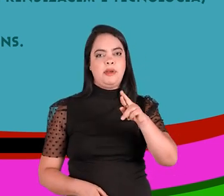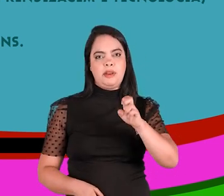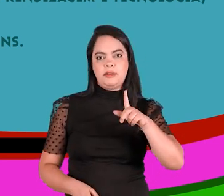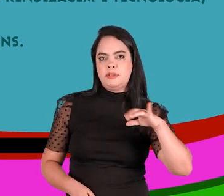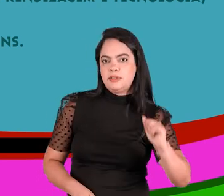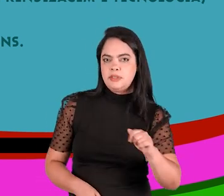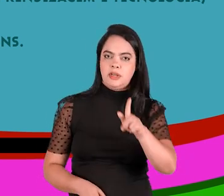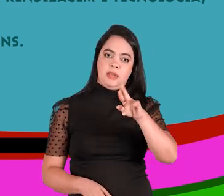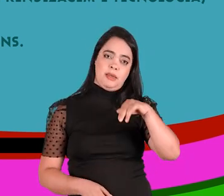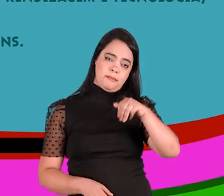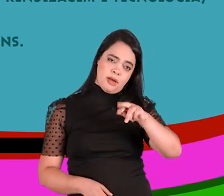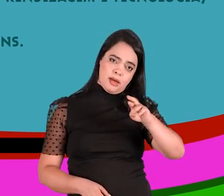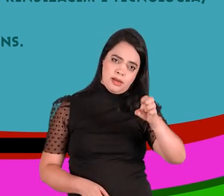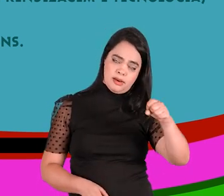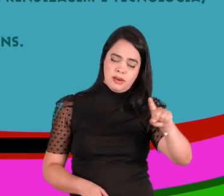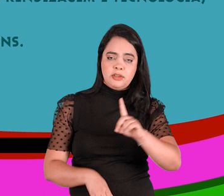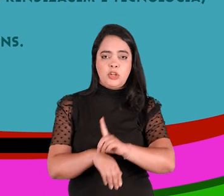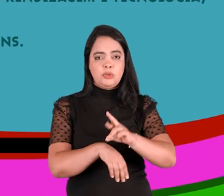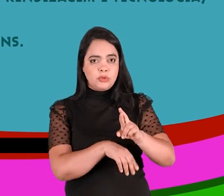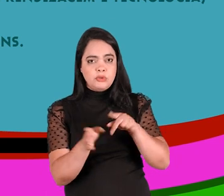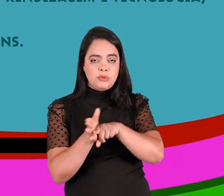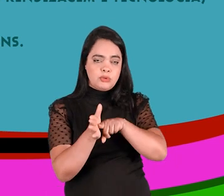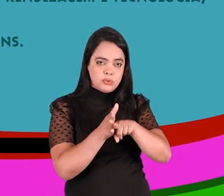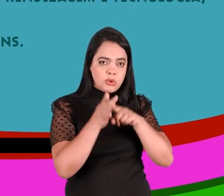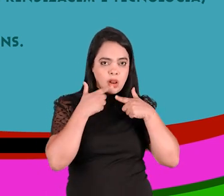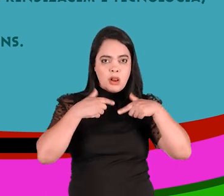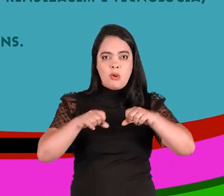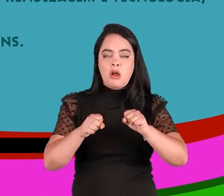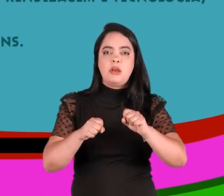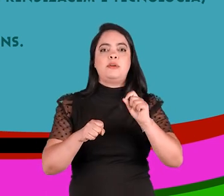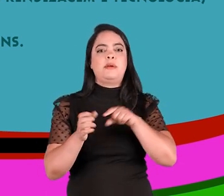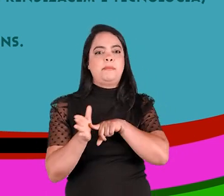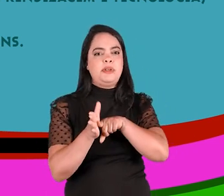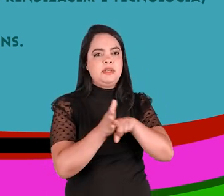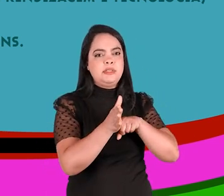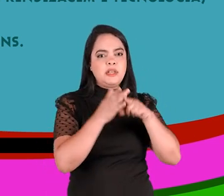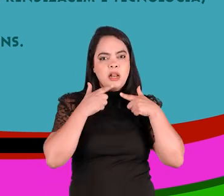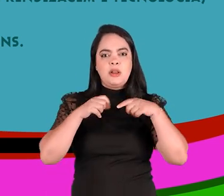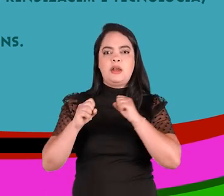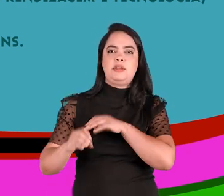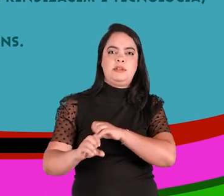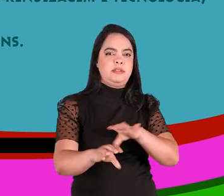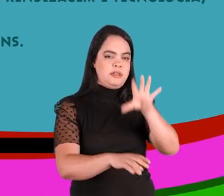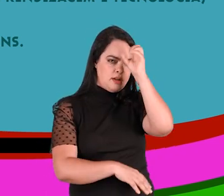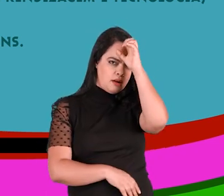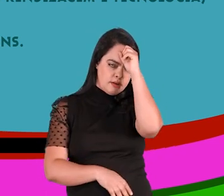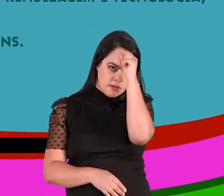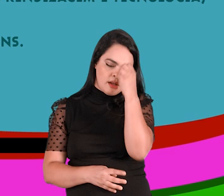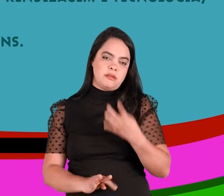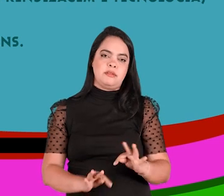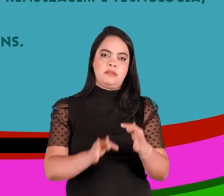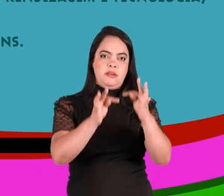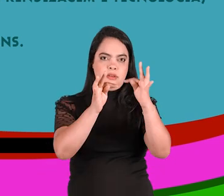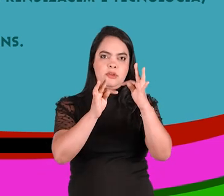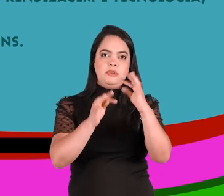Freitas é doutoranda em estudos de linguagens na linha de pesquisa linguagem, ensino, aprendizagem e